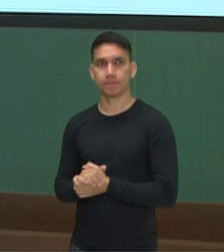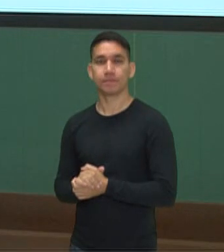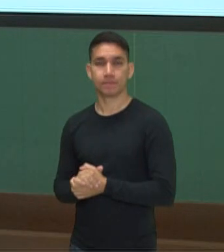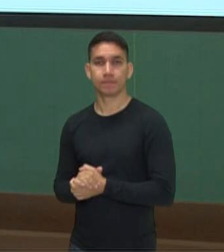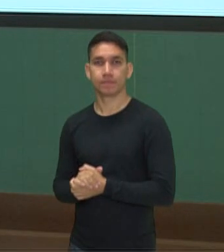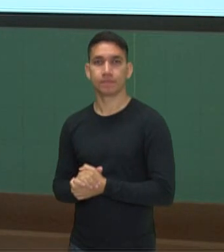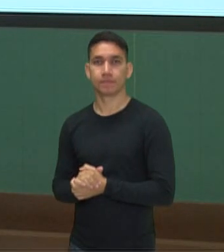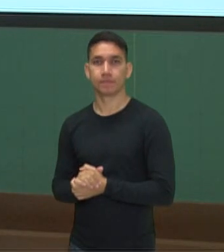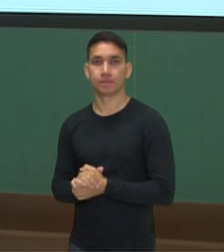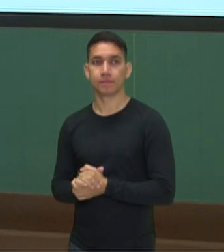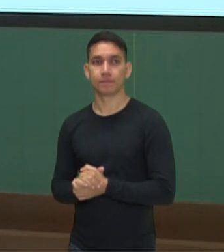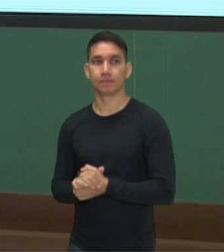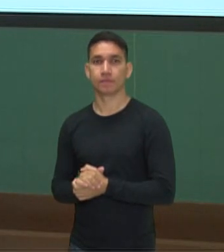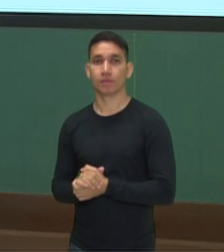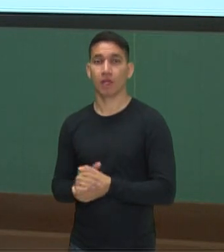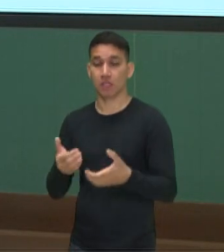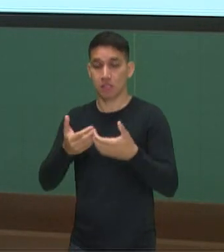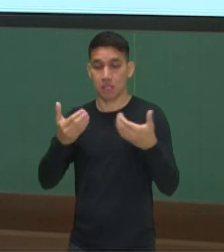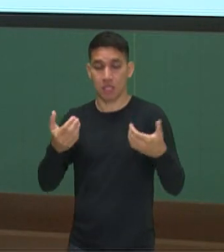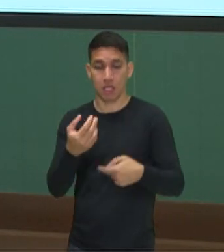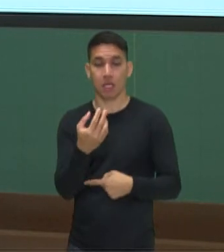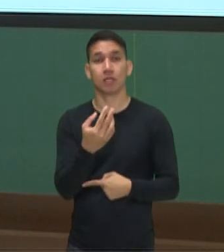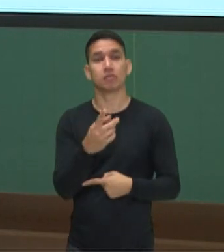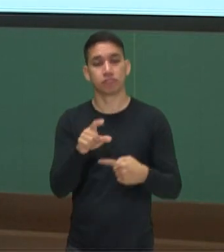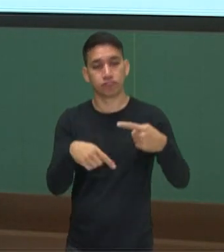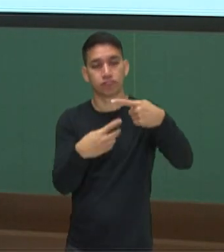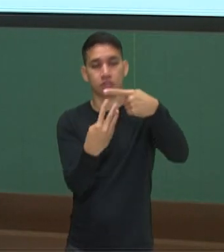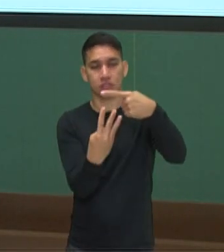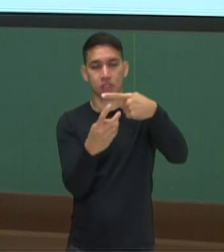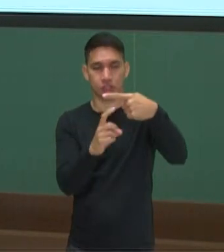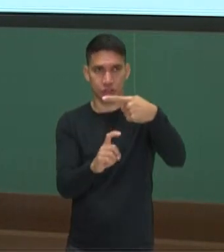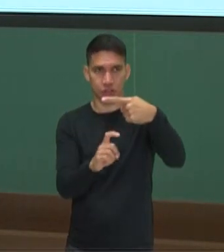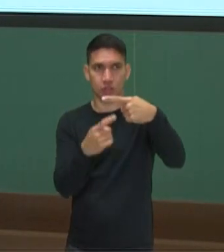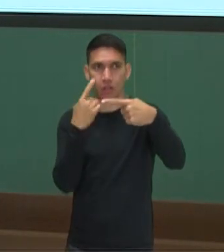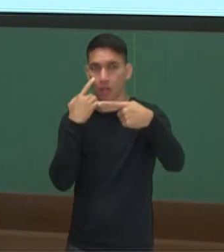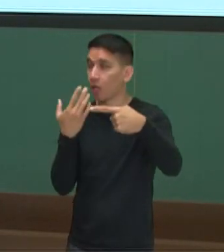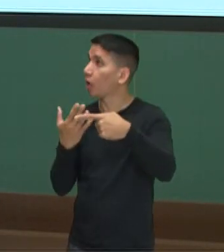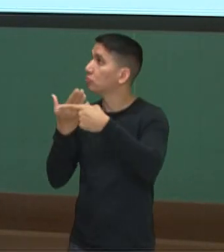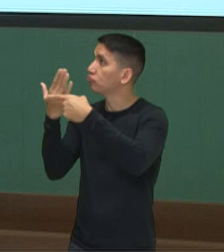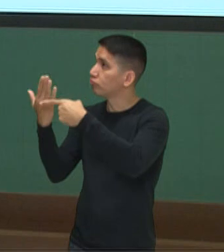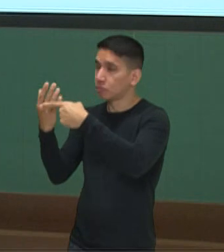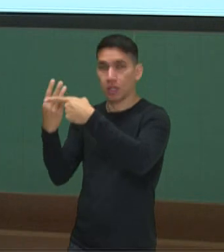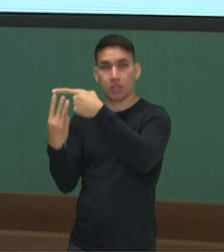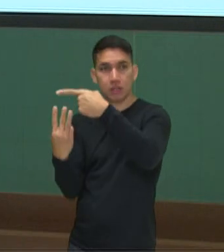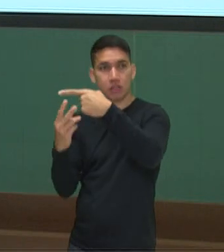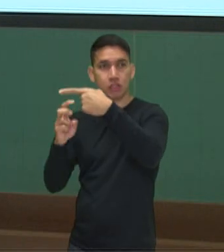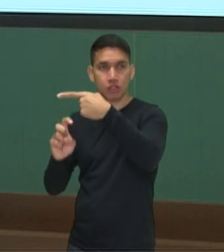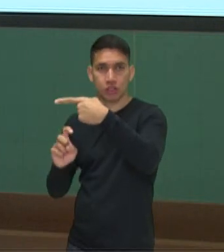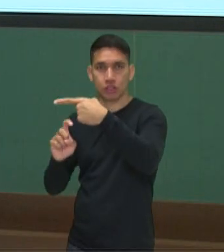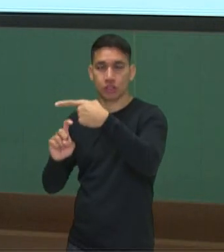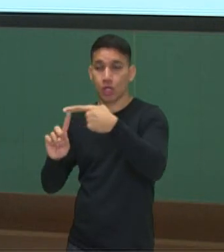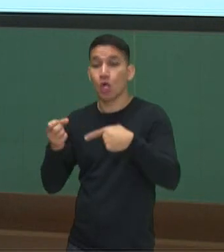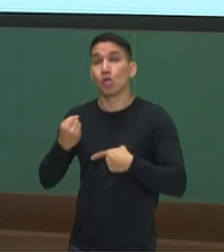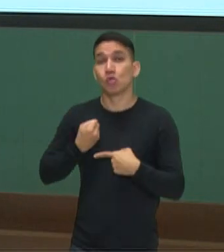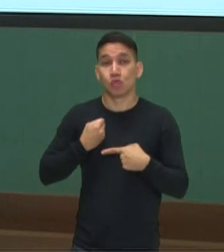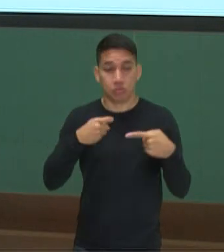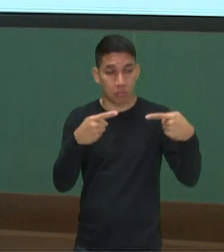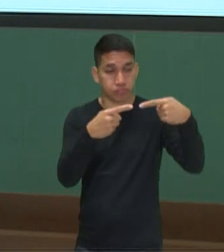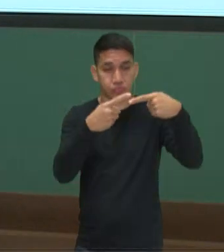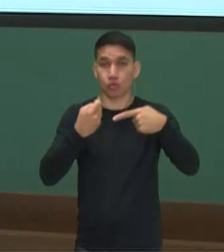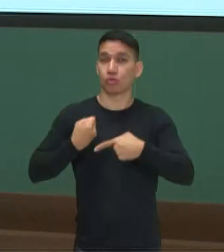15x² divididos por 3, separei, mais 33x divididos por 3x. Número com número, letra por